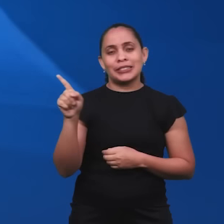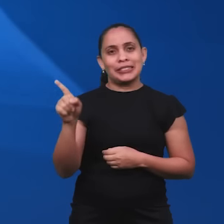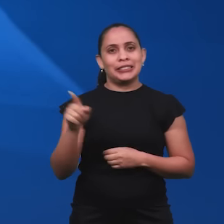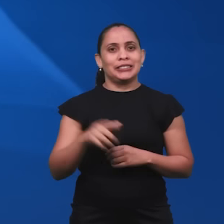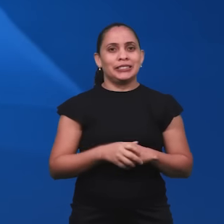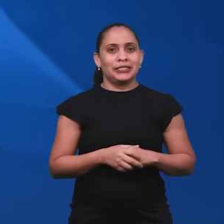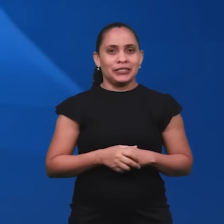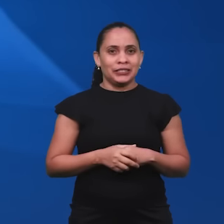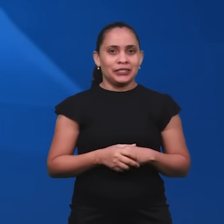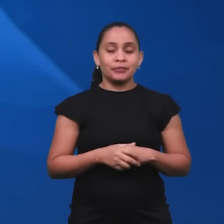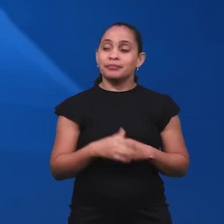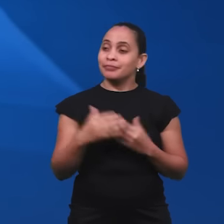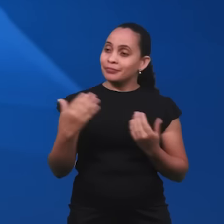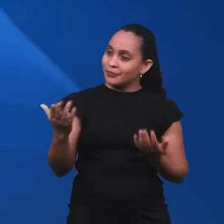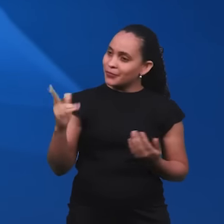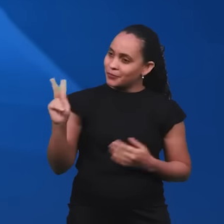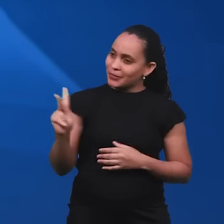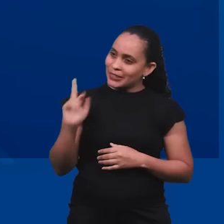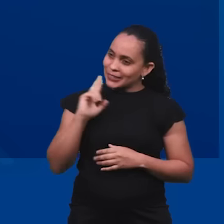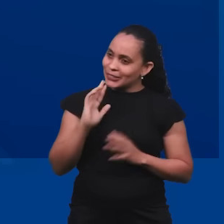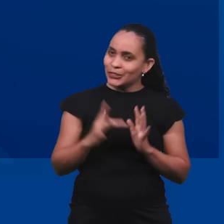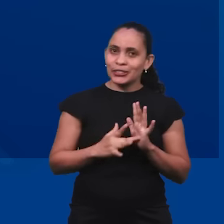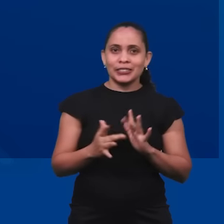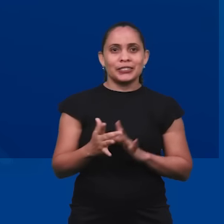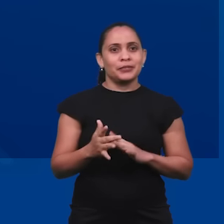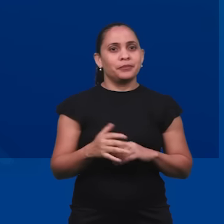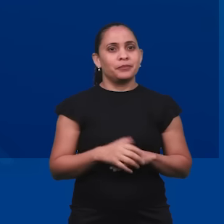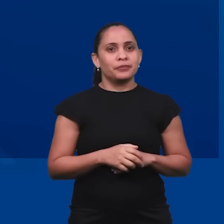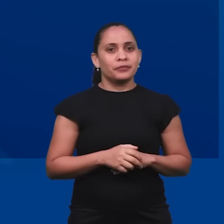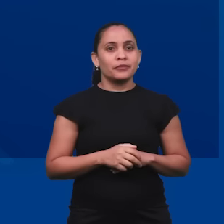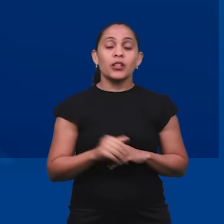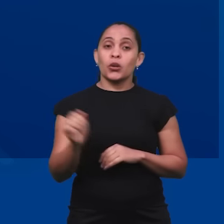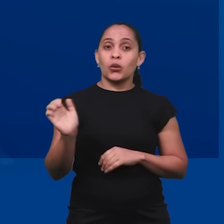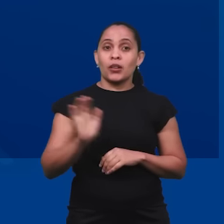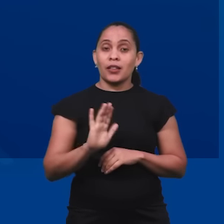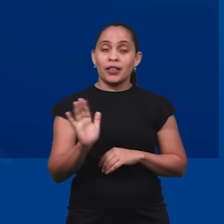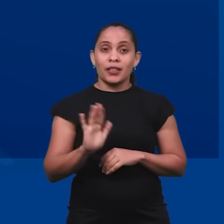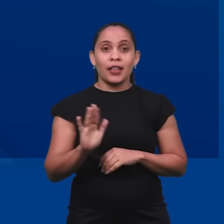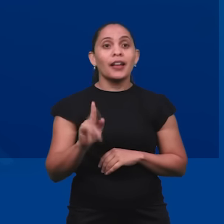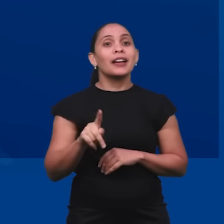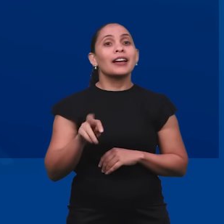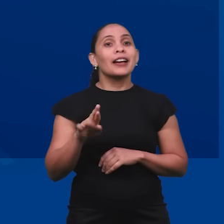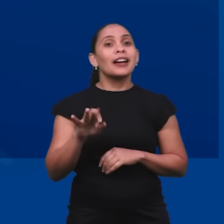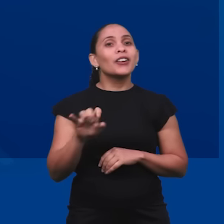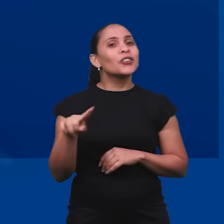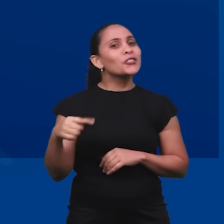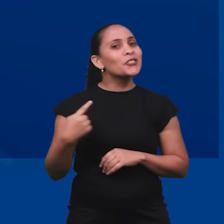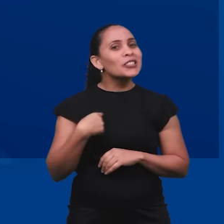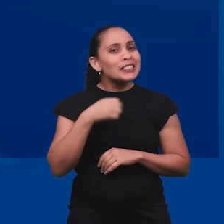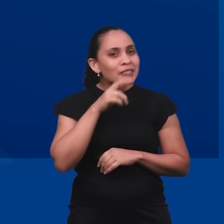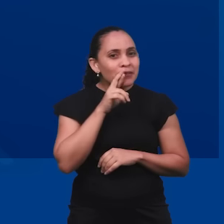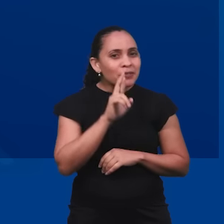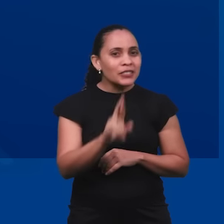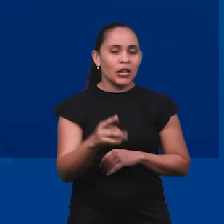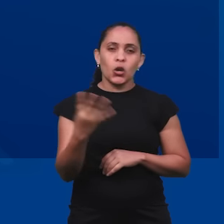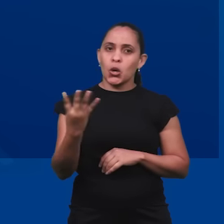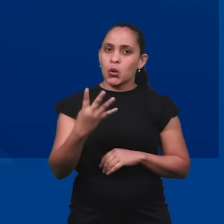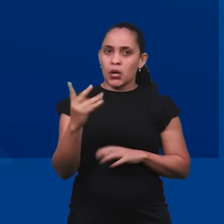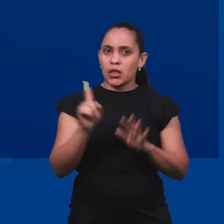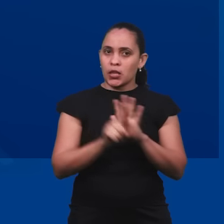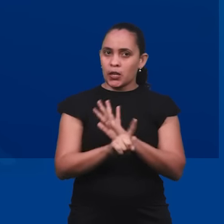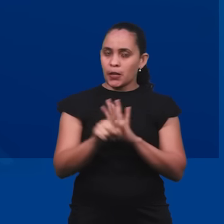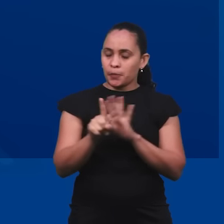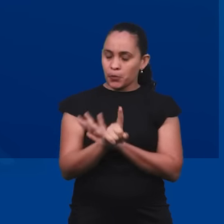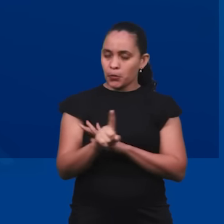agora. Carol, a paz do Senhor Jesus. Olá, Carol! Hoje nós iremos responder a 4ª questão, que é